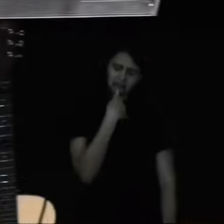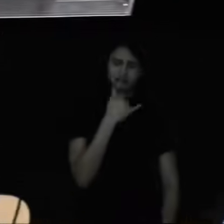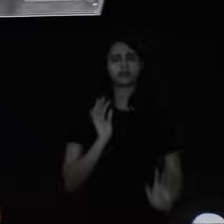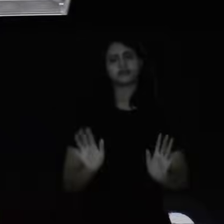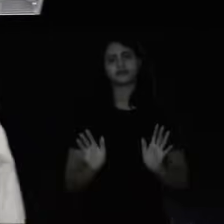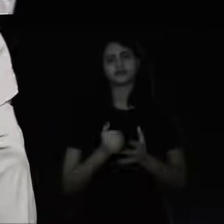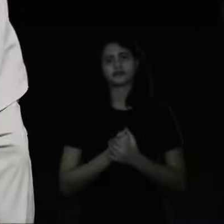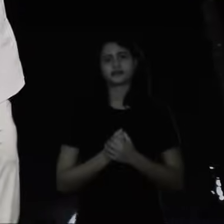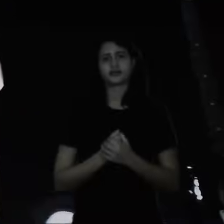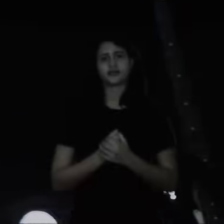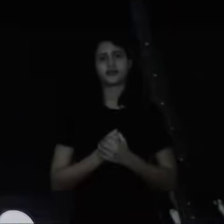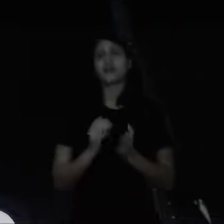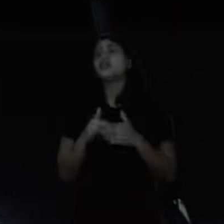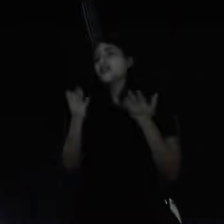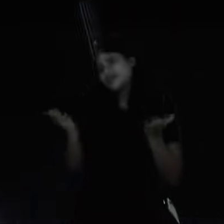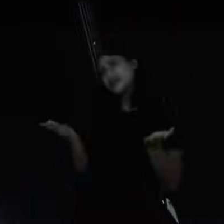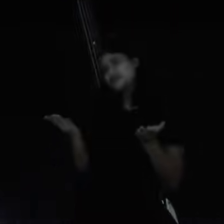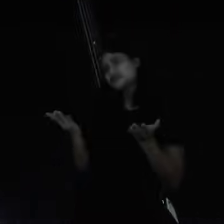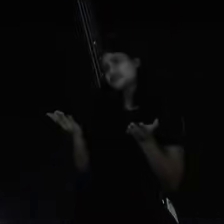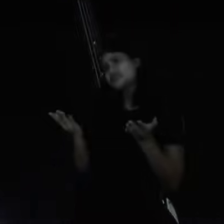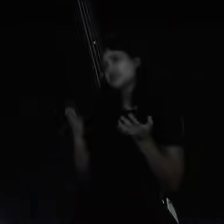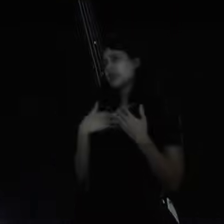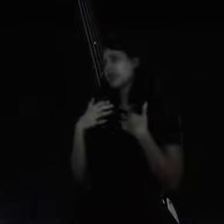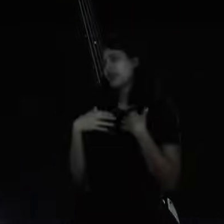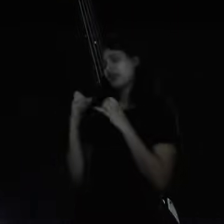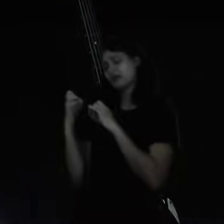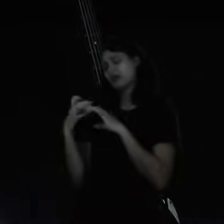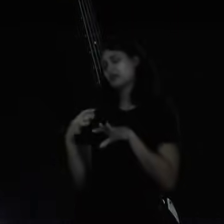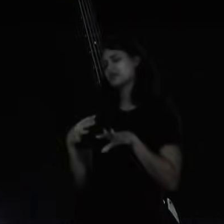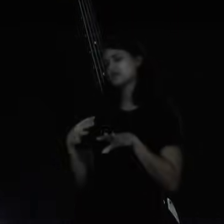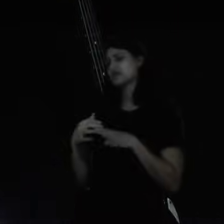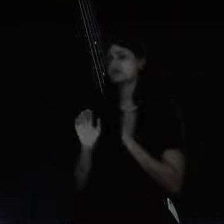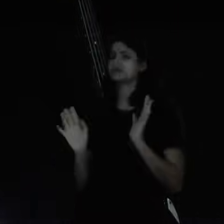de dizer: está vendo o que fizer? Ele não fez isso.